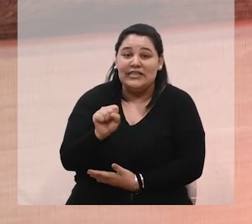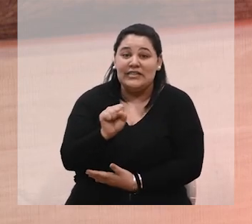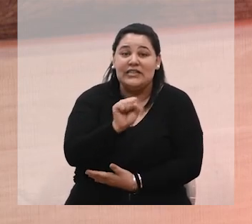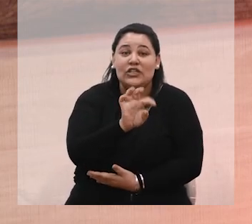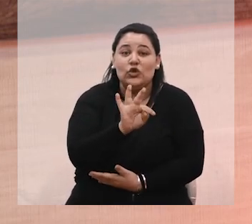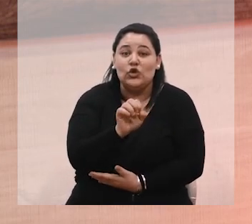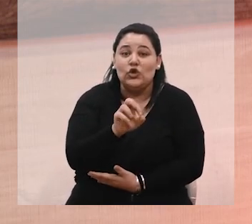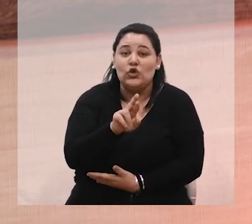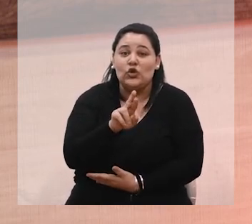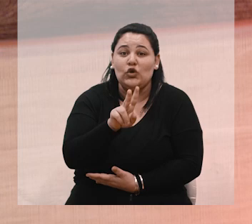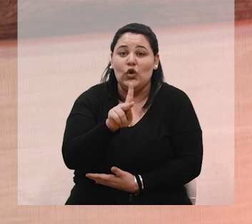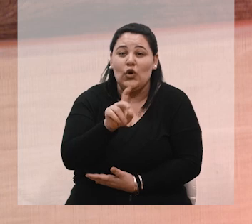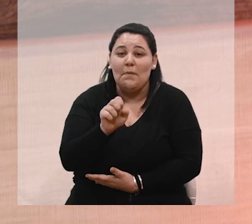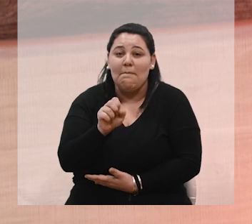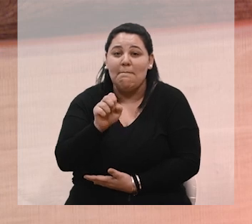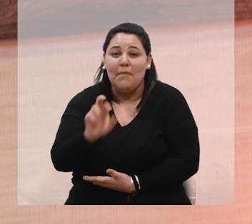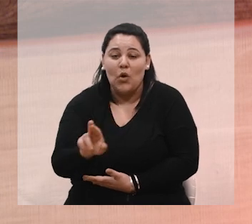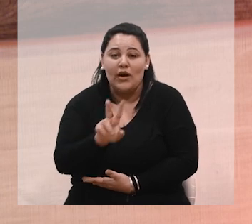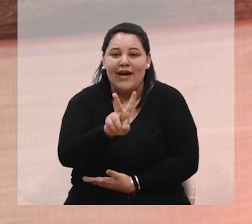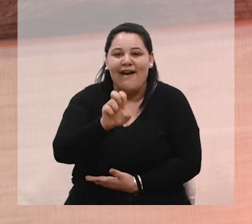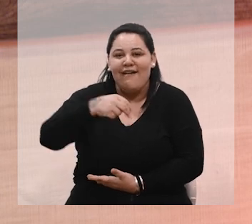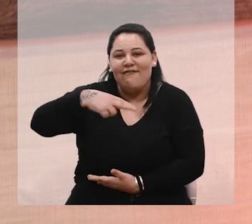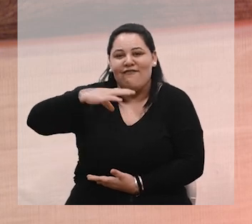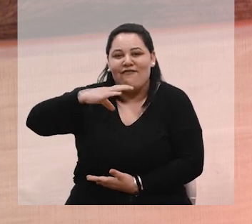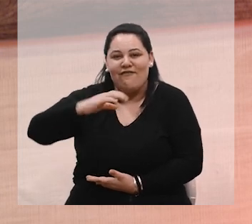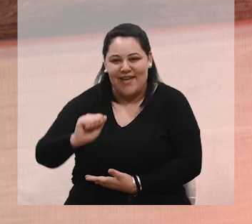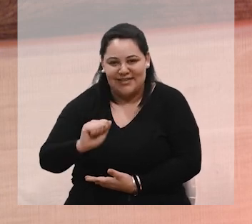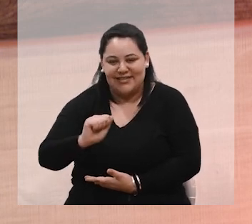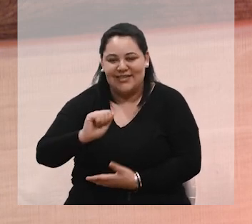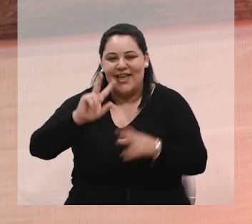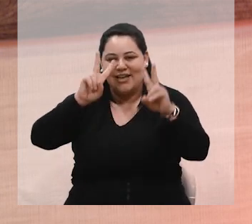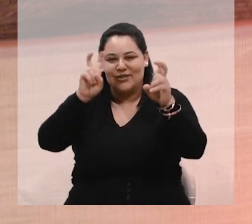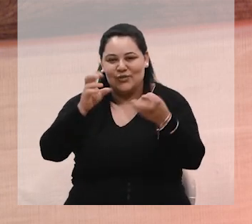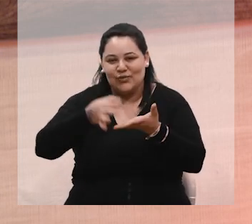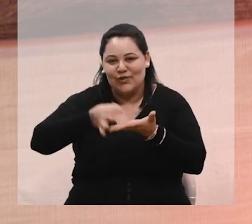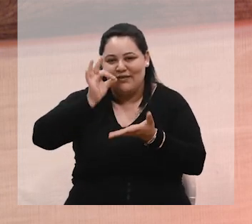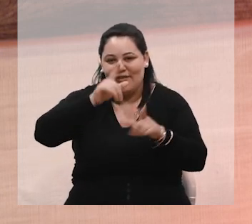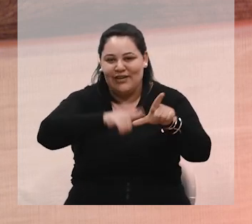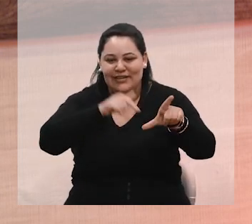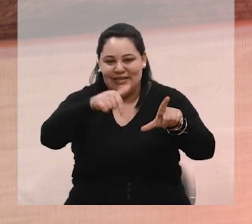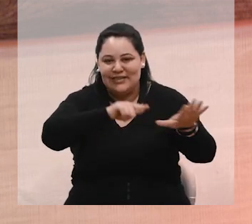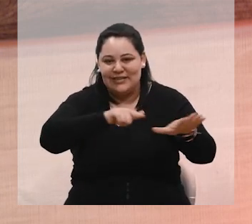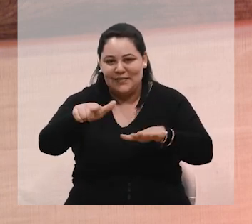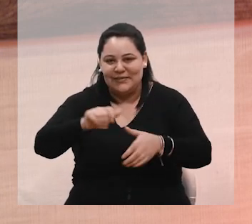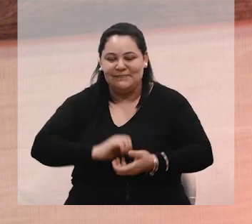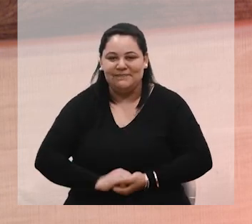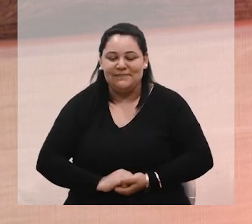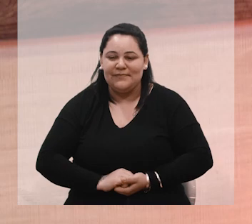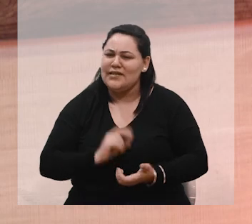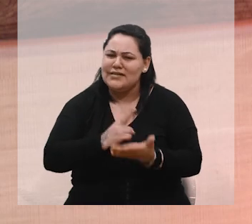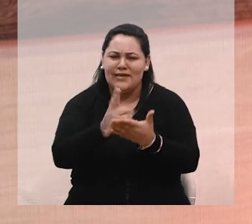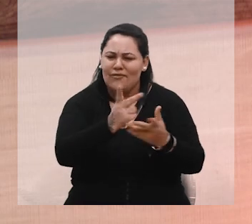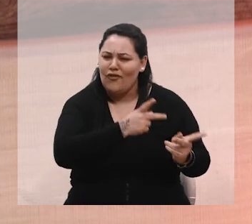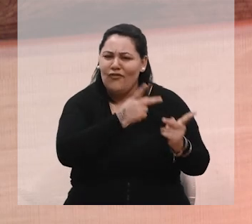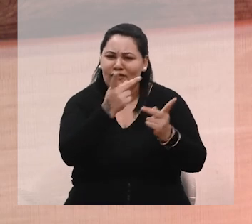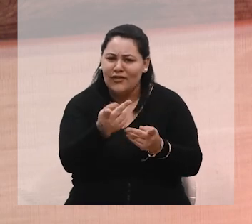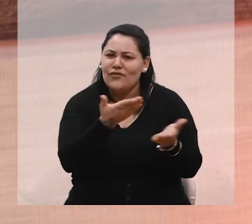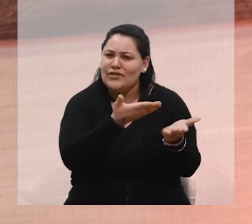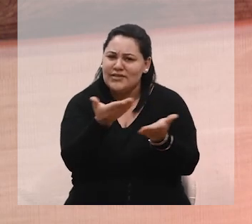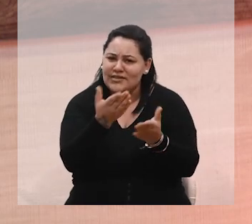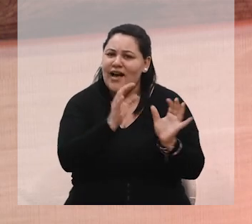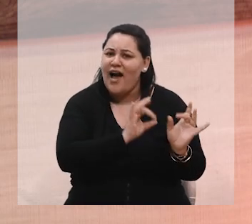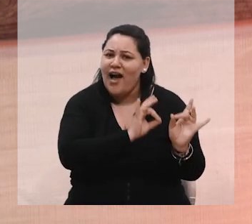obra recentemente lançada aqui em Caxias do Sul e pauta do Café com Letras desta semana. Como sempre, também convidamos a todos que